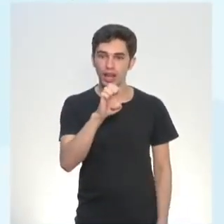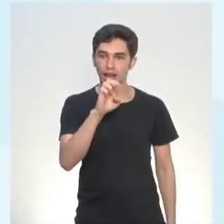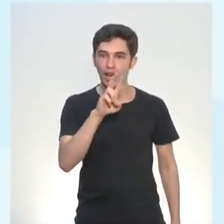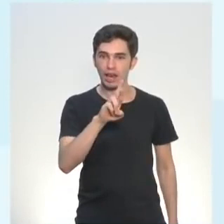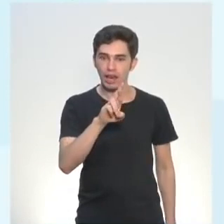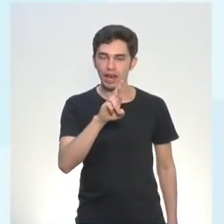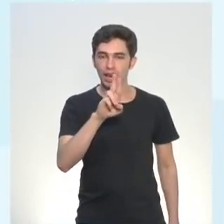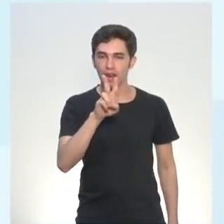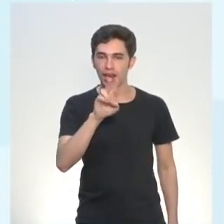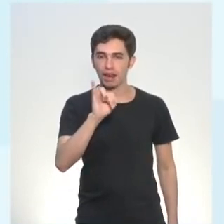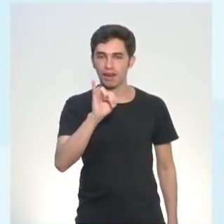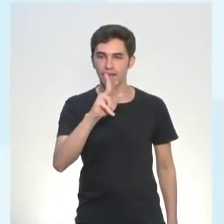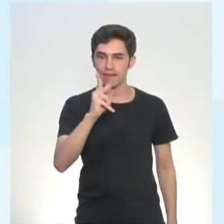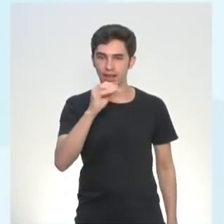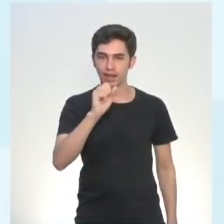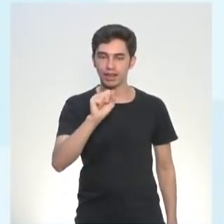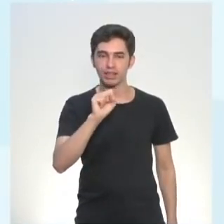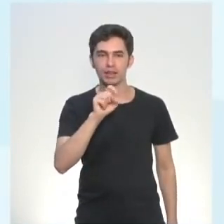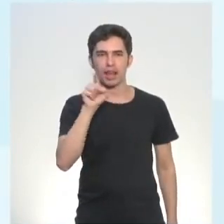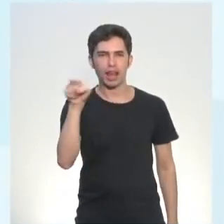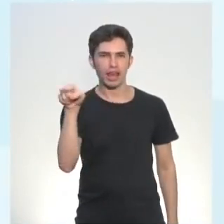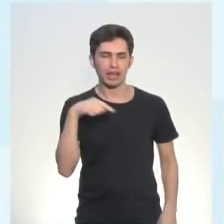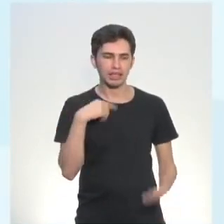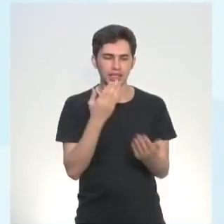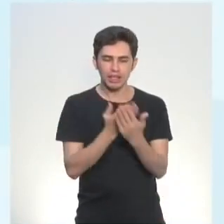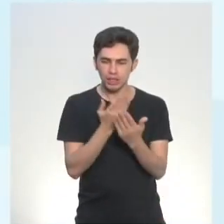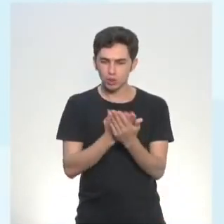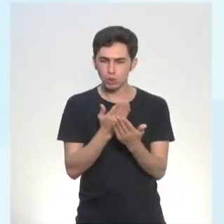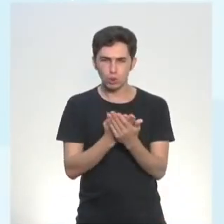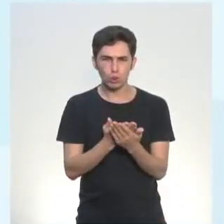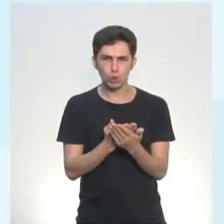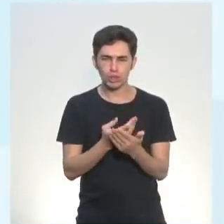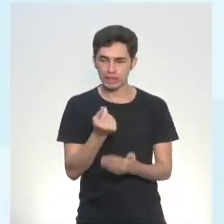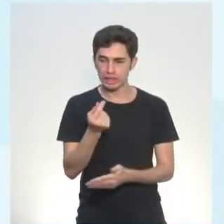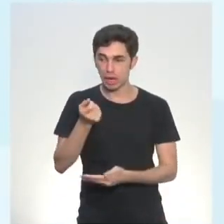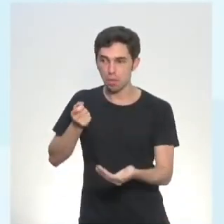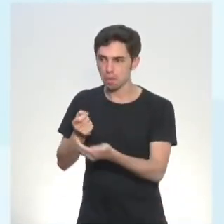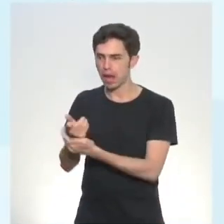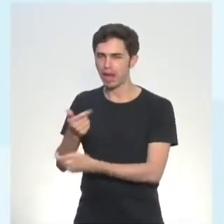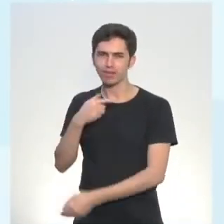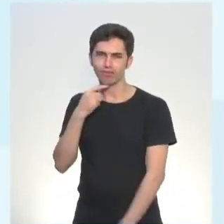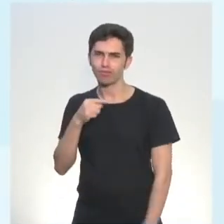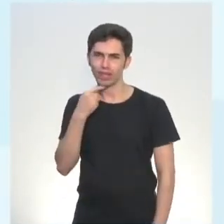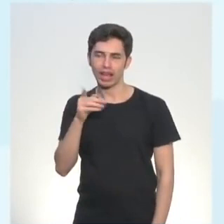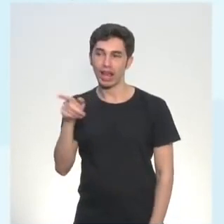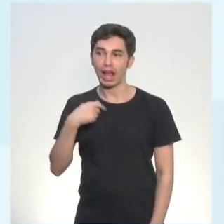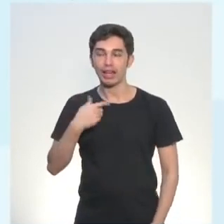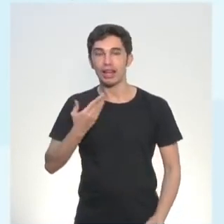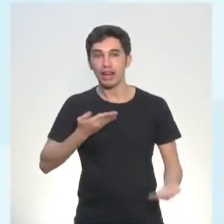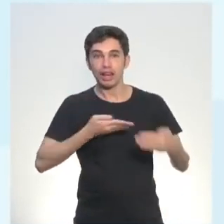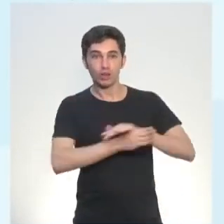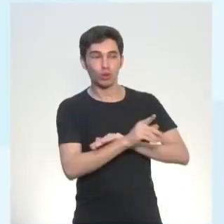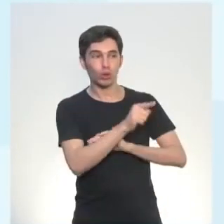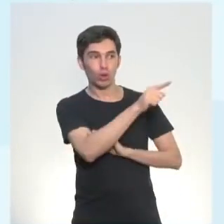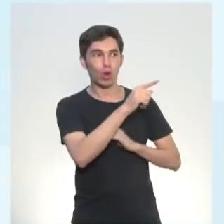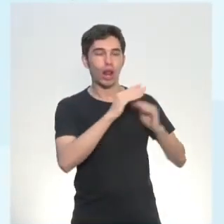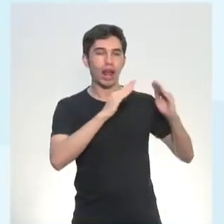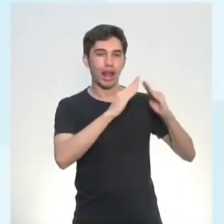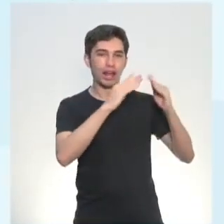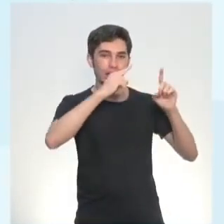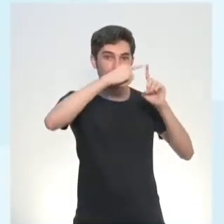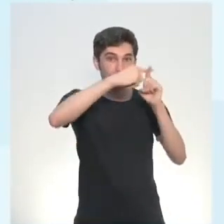para os estudos, ele conseguiu entrar no monastério. E dentro do monastério, aí sim, ele estudou ciências